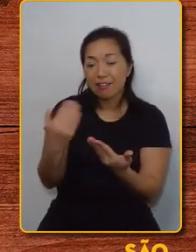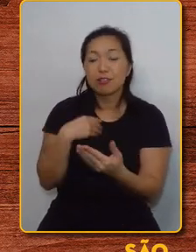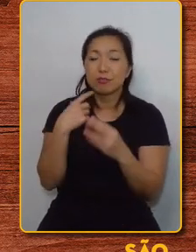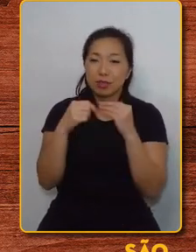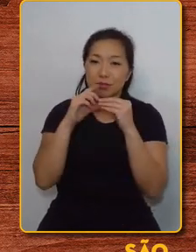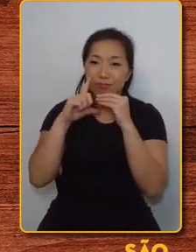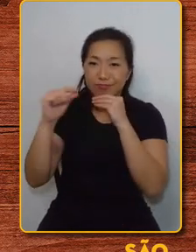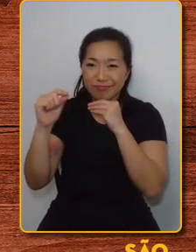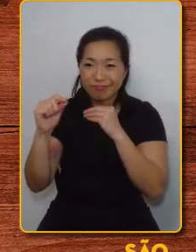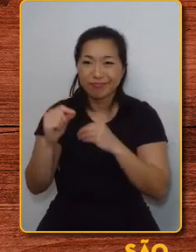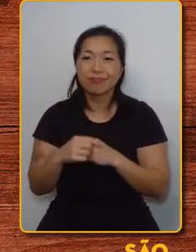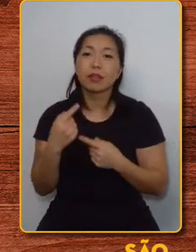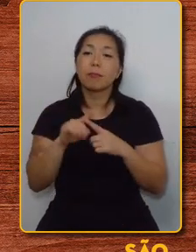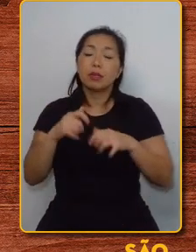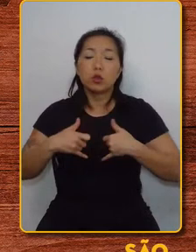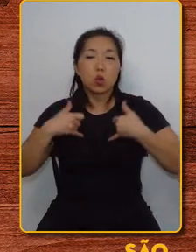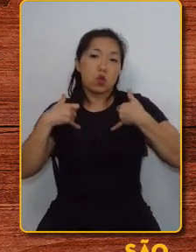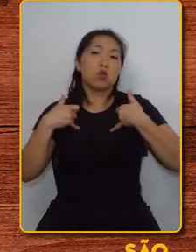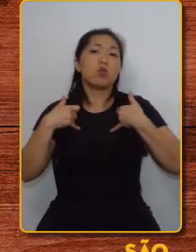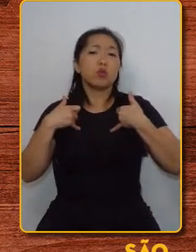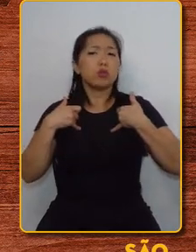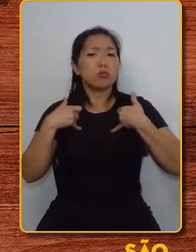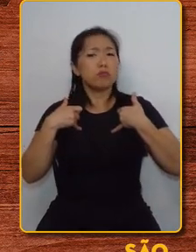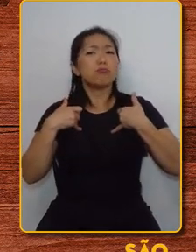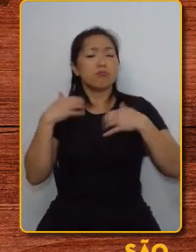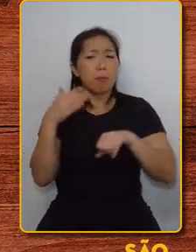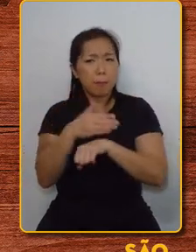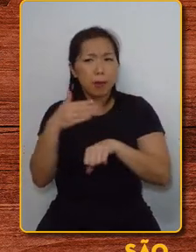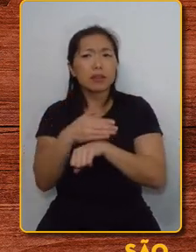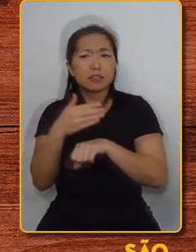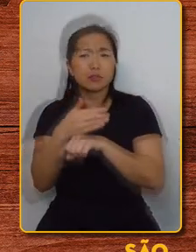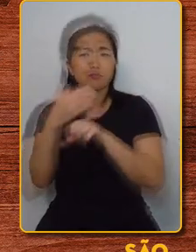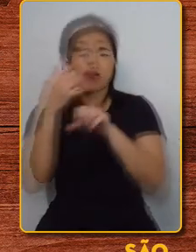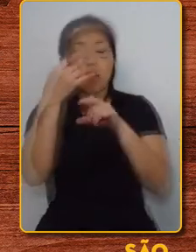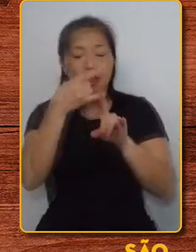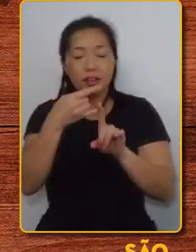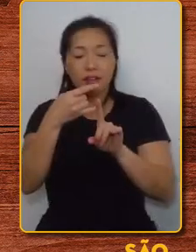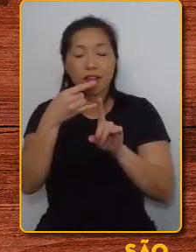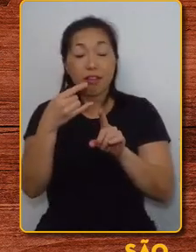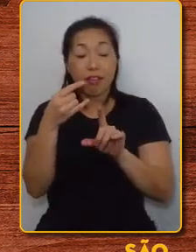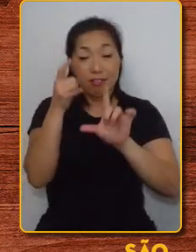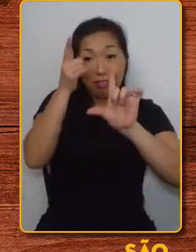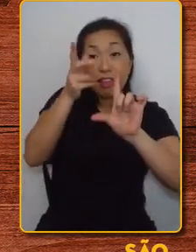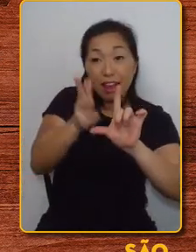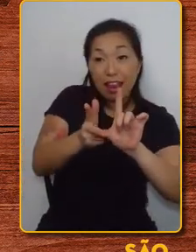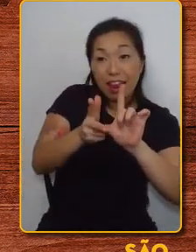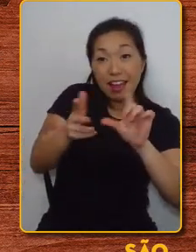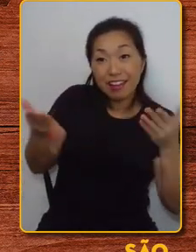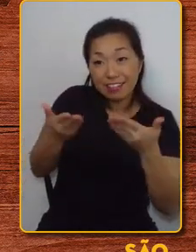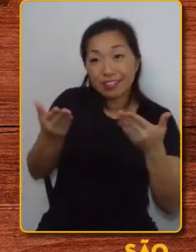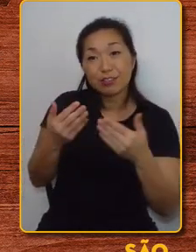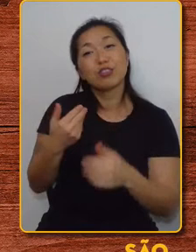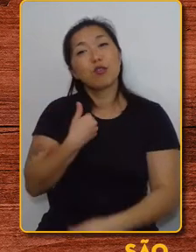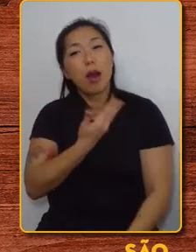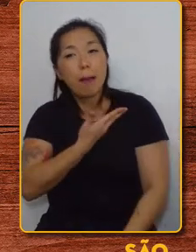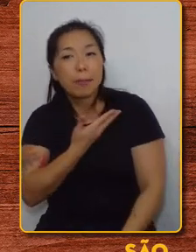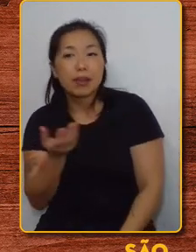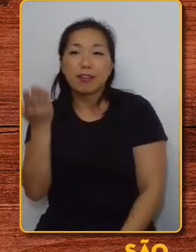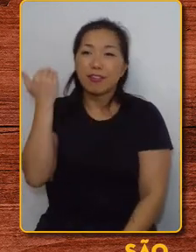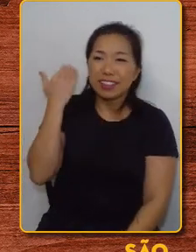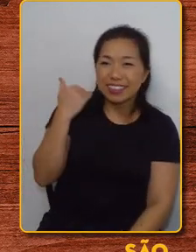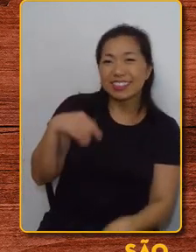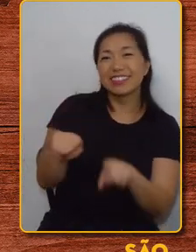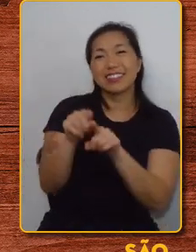muito grande estar aqui com vocês nessa mesa, com velhos e novos amigos. Obrigado, gente. Tereza,